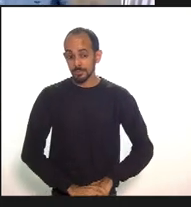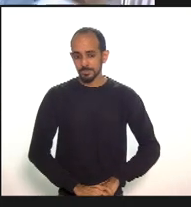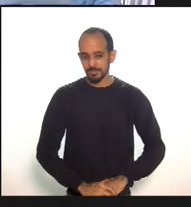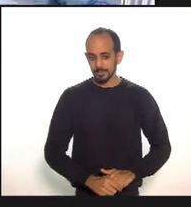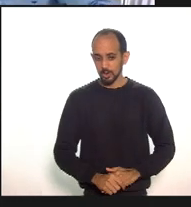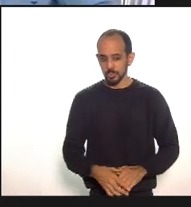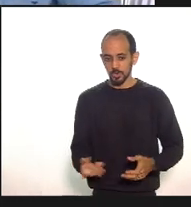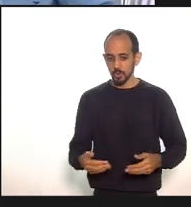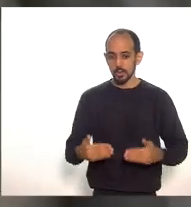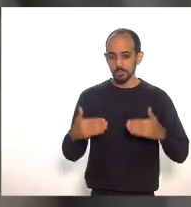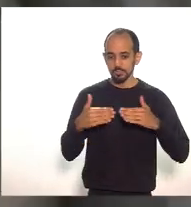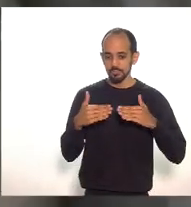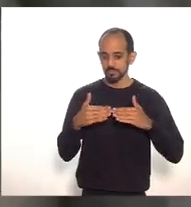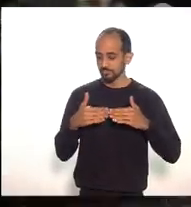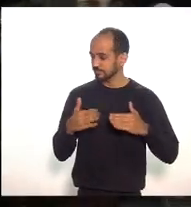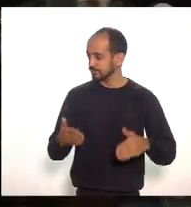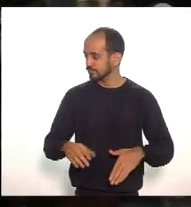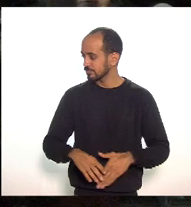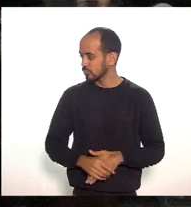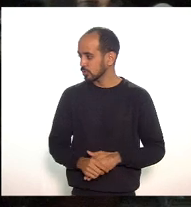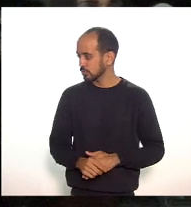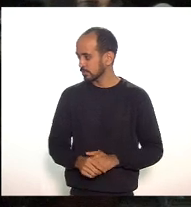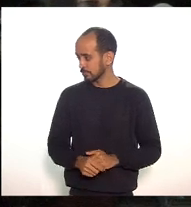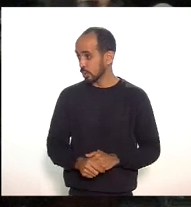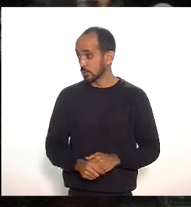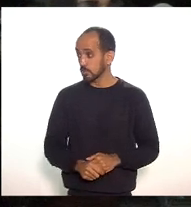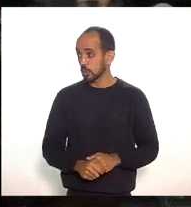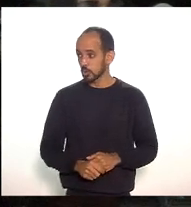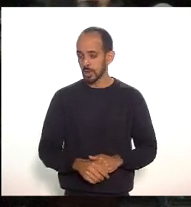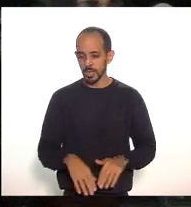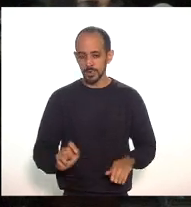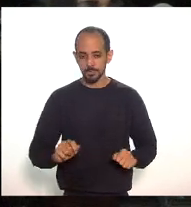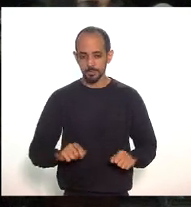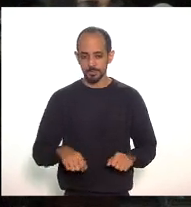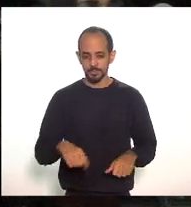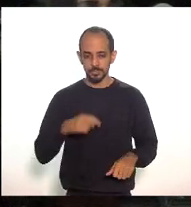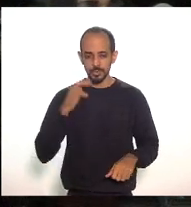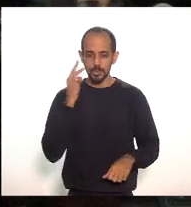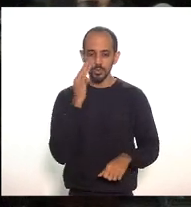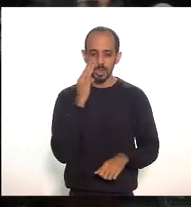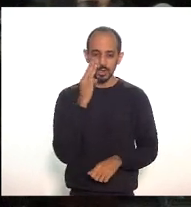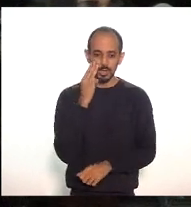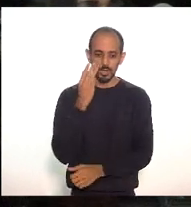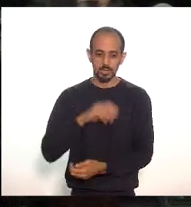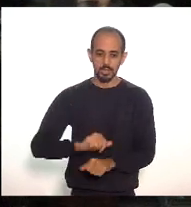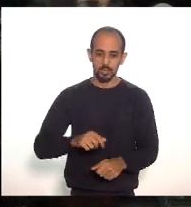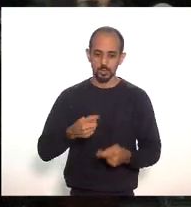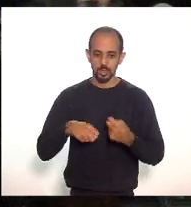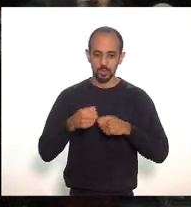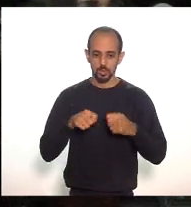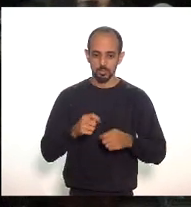a alvorada Obrigado meu irmão Deputado waldeck Carneiro pela comissão de economia